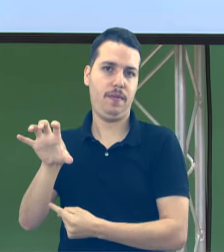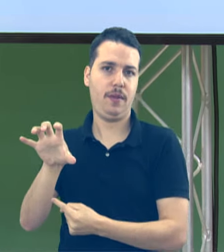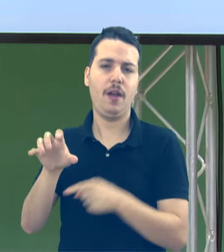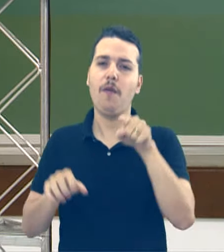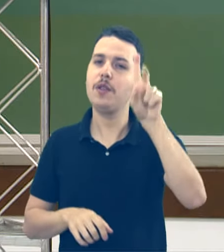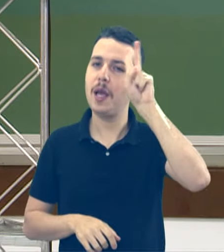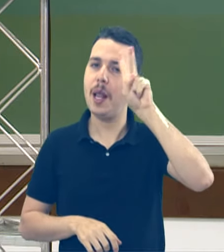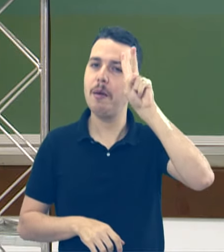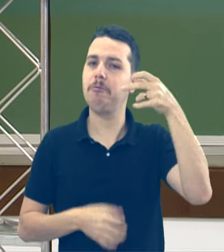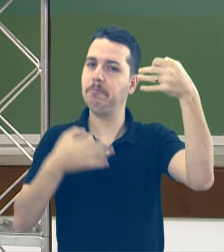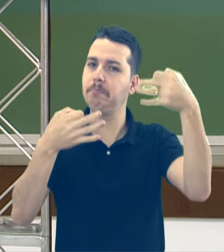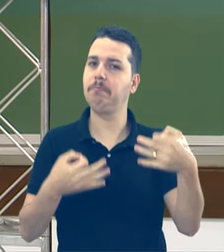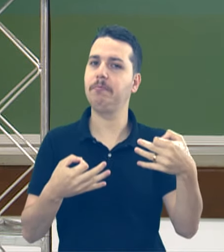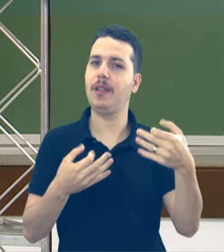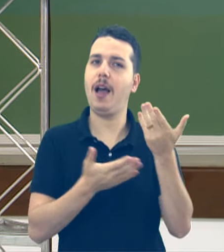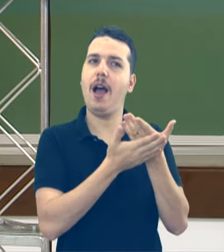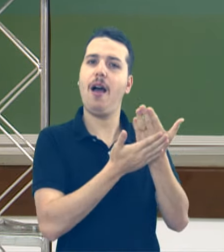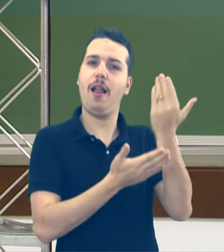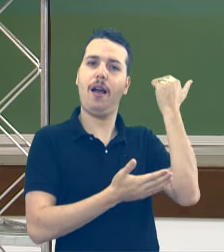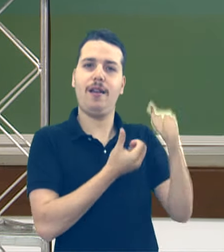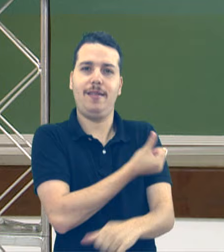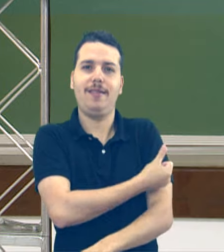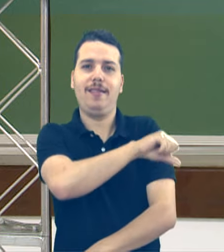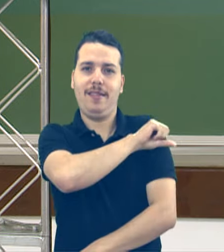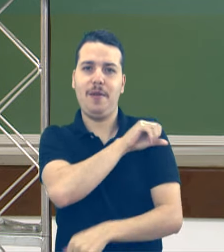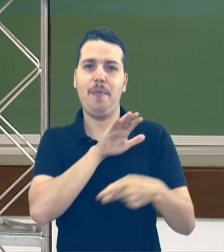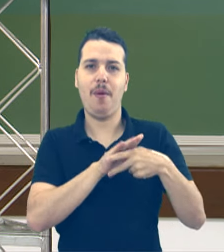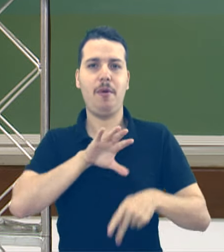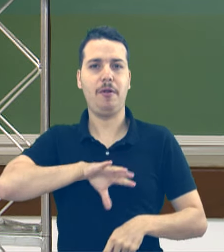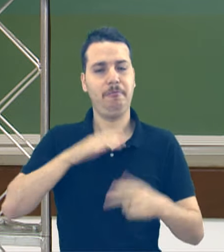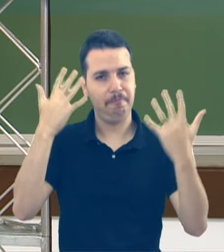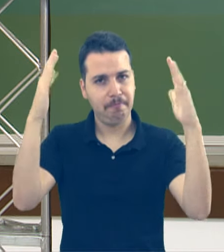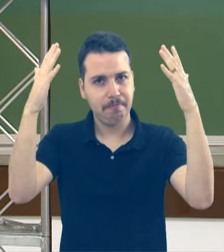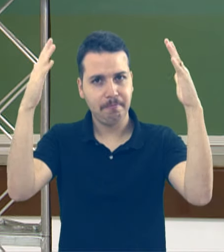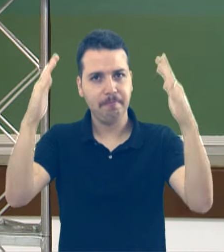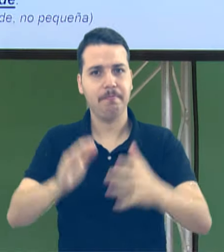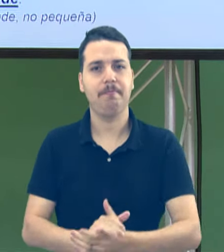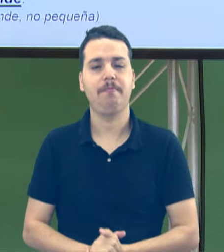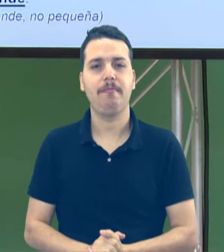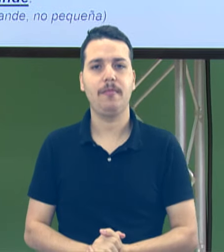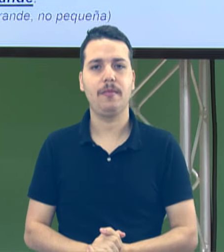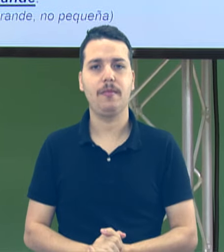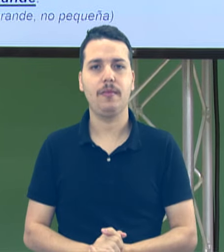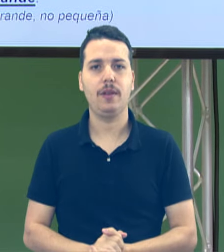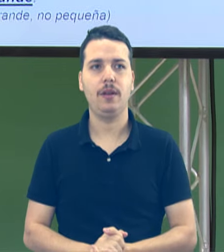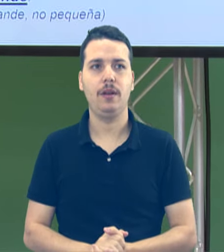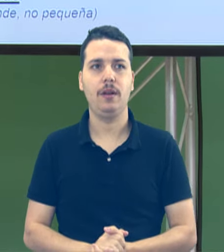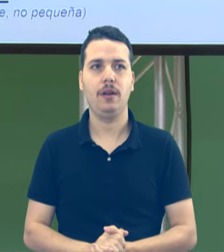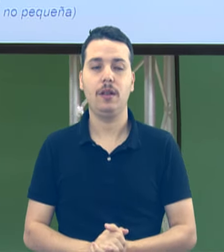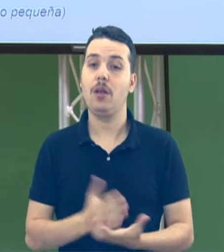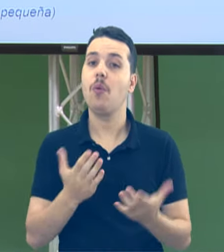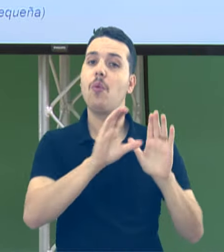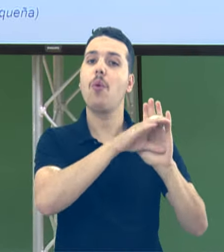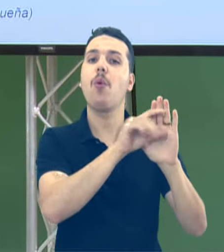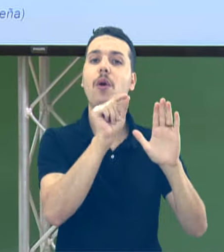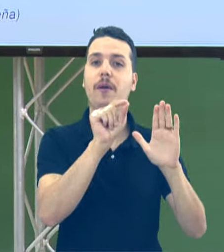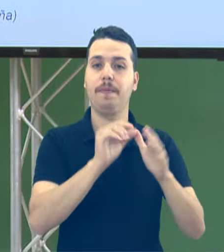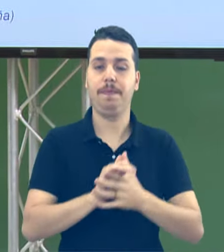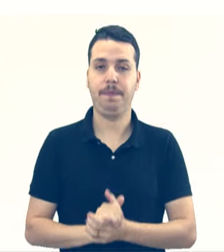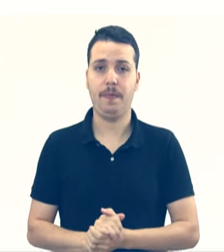bem lá das aulas do ensino fundamental de língua portuguesa, né? Parabéns! Conceito, então. Os